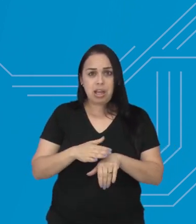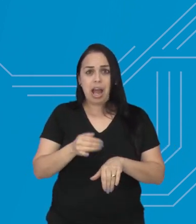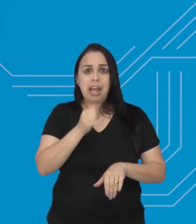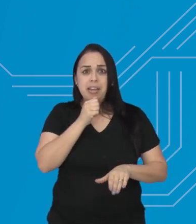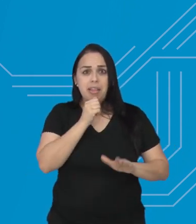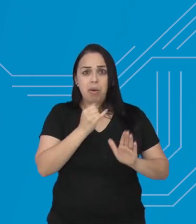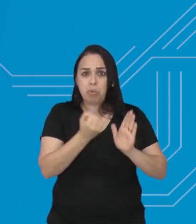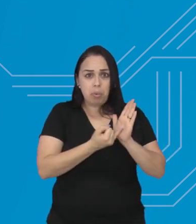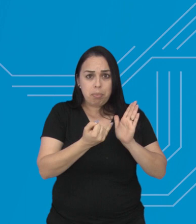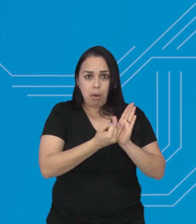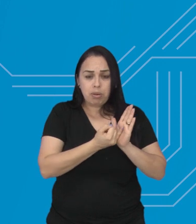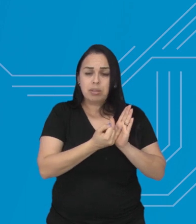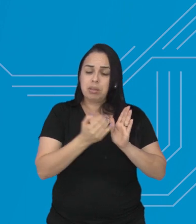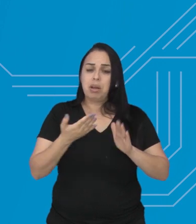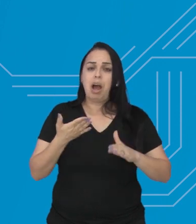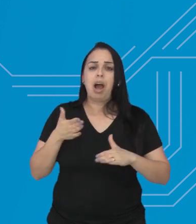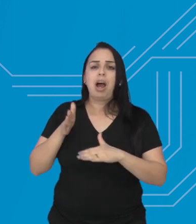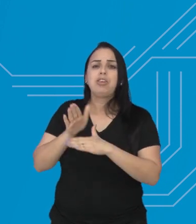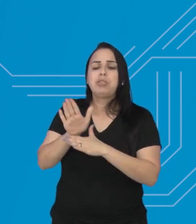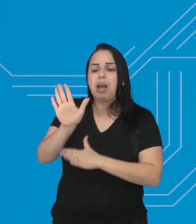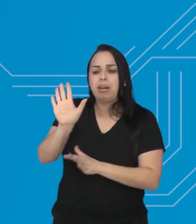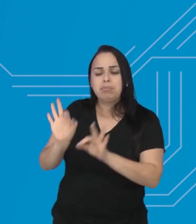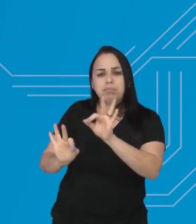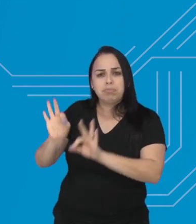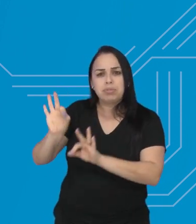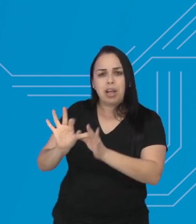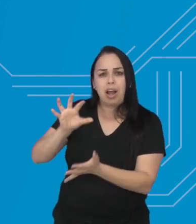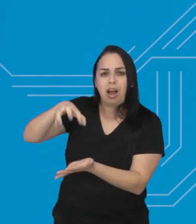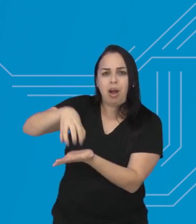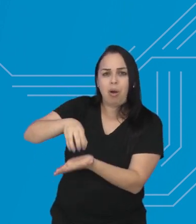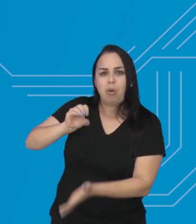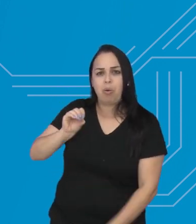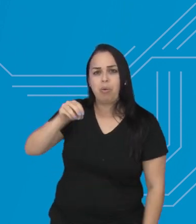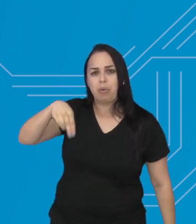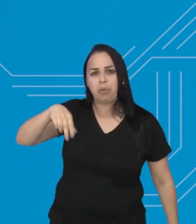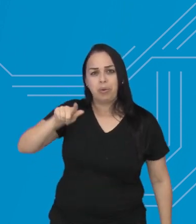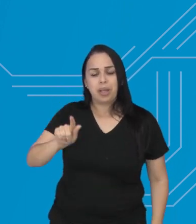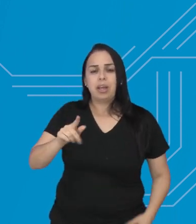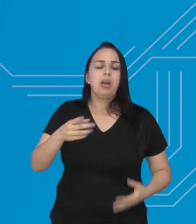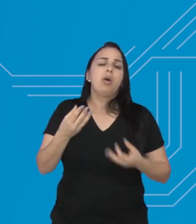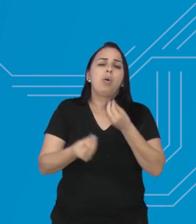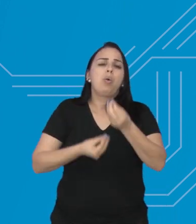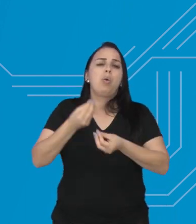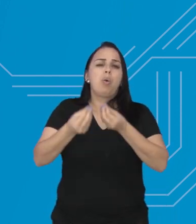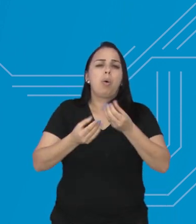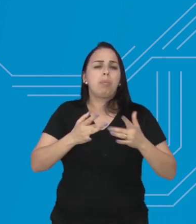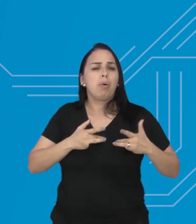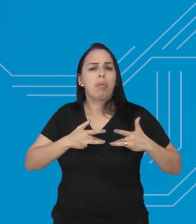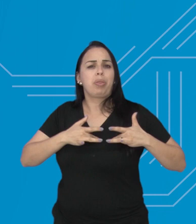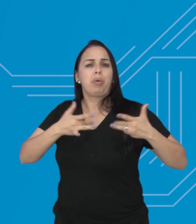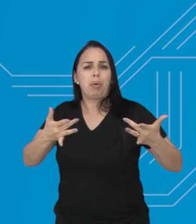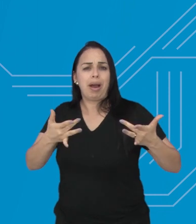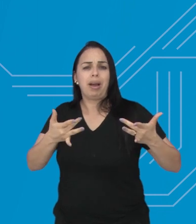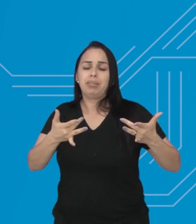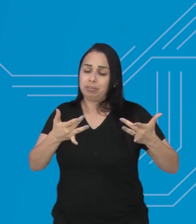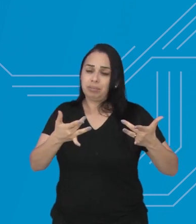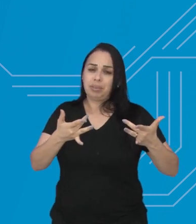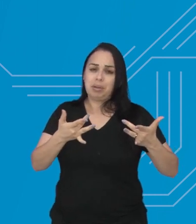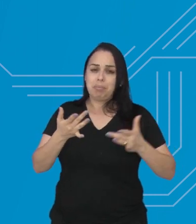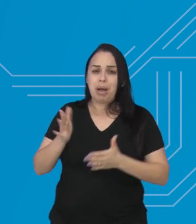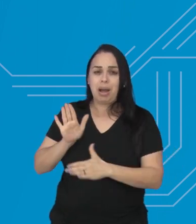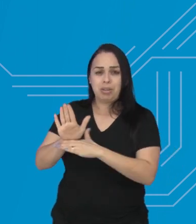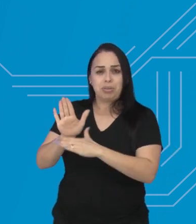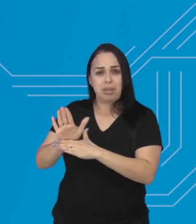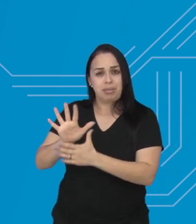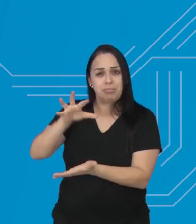sua declaração, então que tal ajudar organizações sociais da cidade? Confira como doar parte do imposto de renda devido